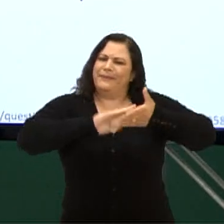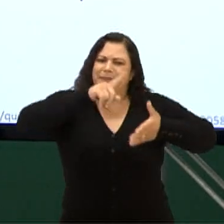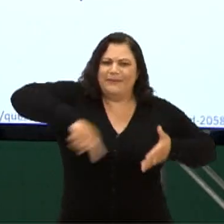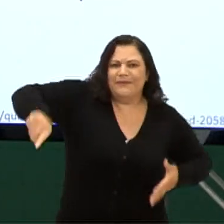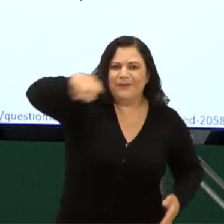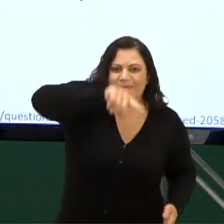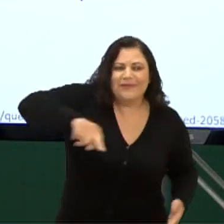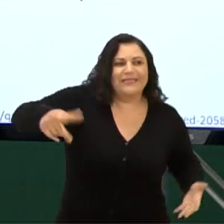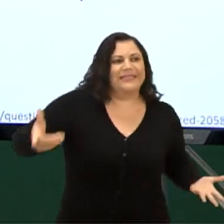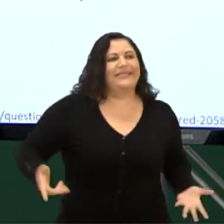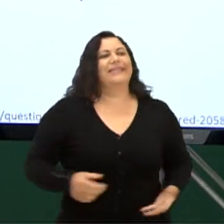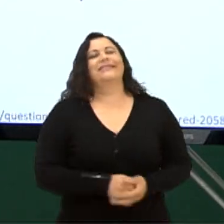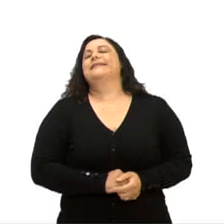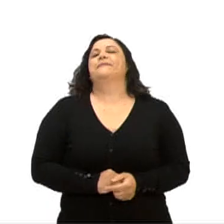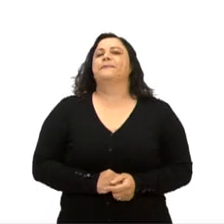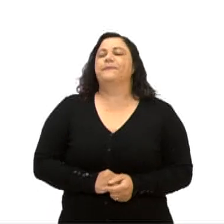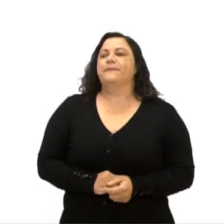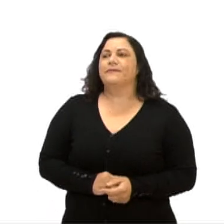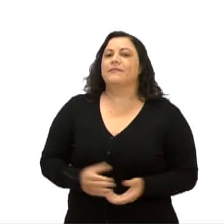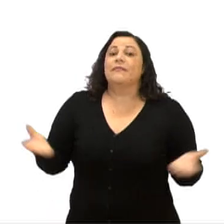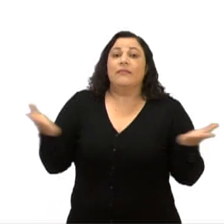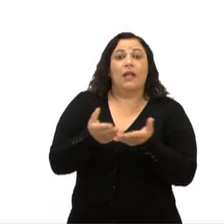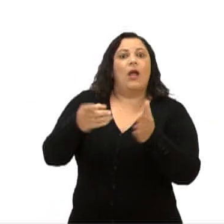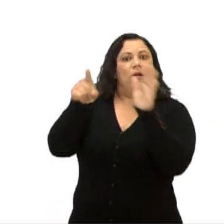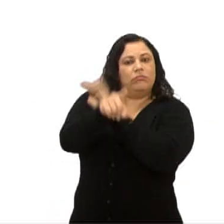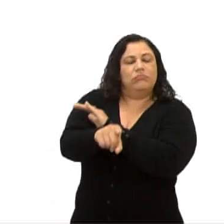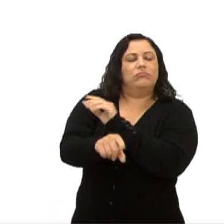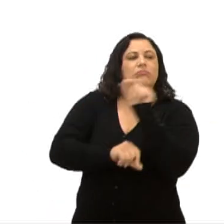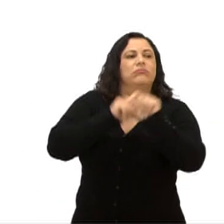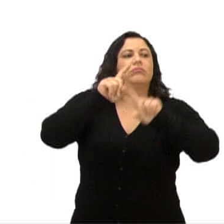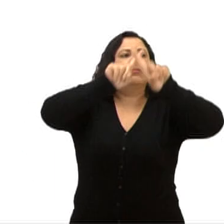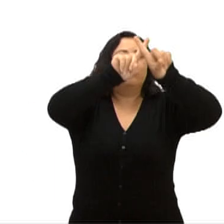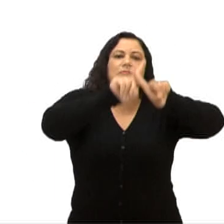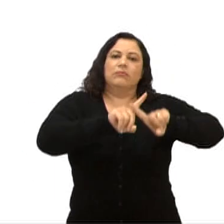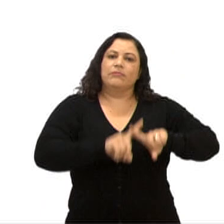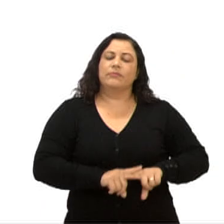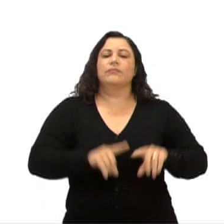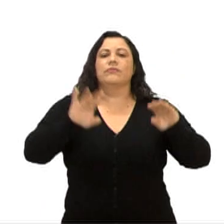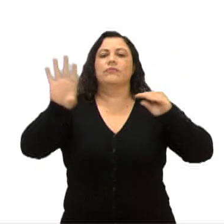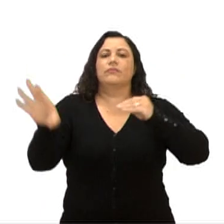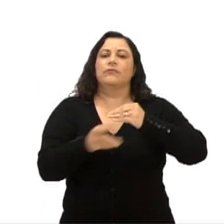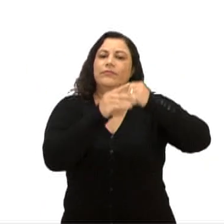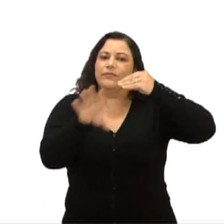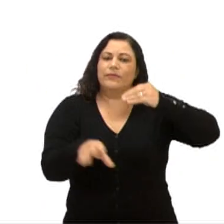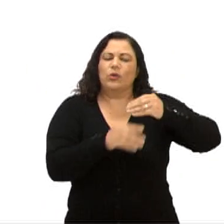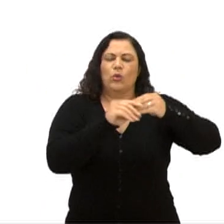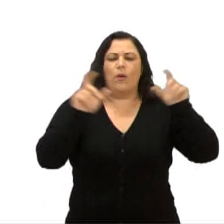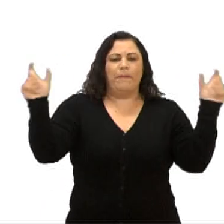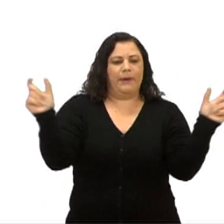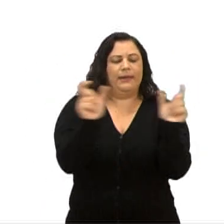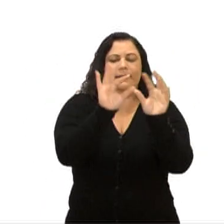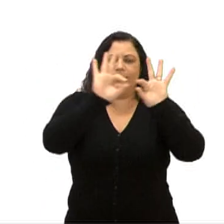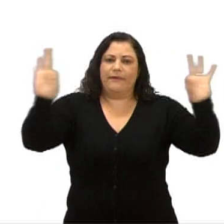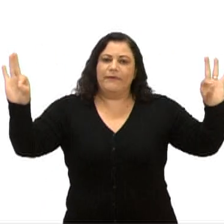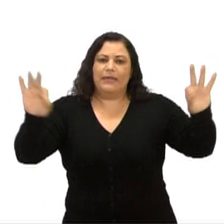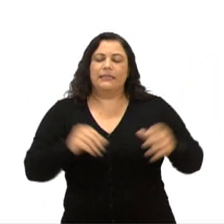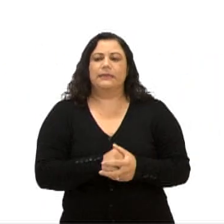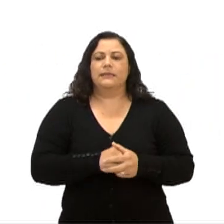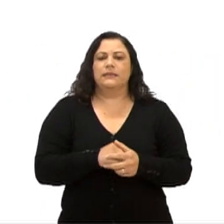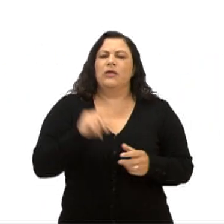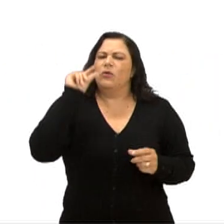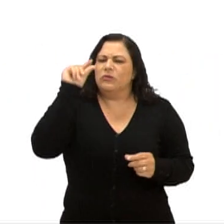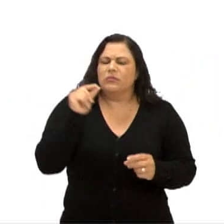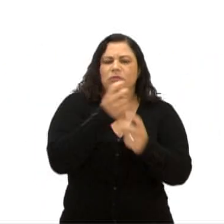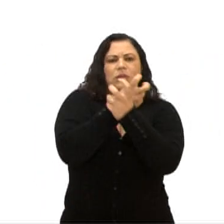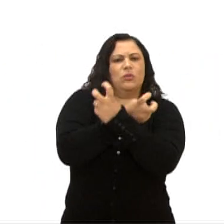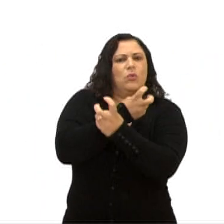nosso terceiro e penúltimo quiz de hoje? Vamos lá. Assinale a alternativa que completa a frase abaixo. Os pequenos ossos encontrados na orelha